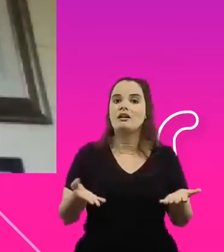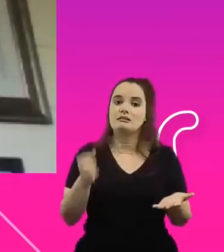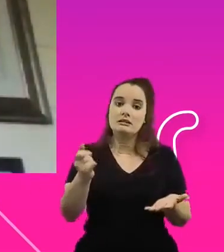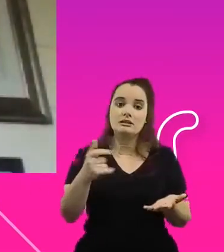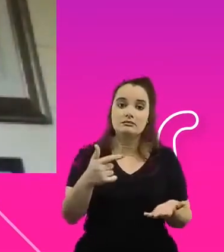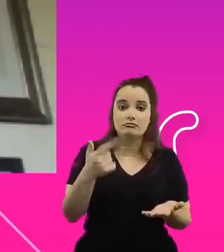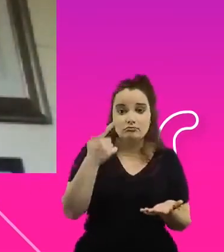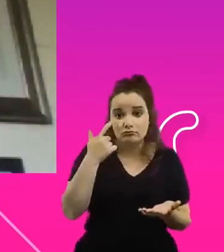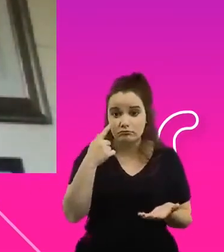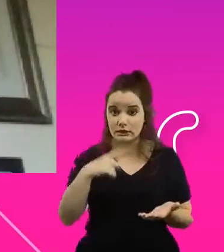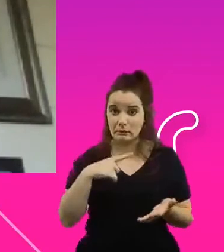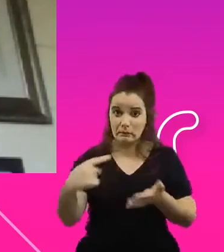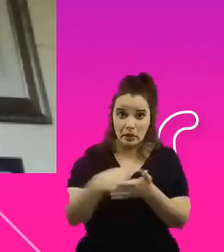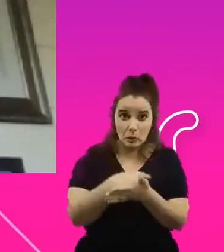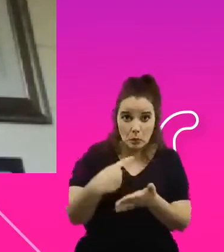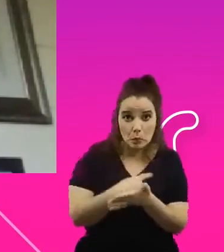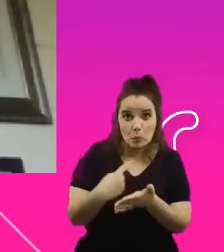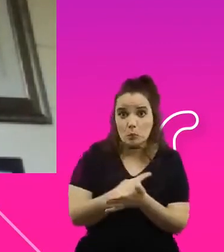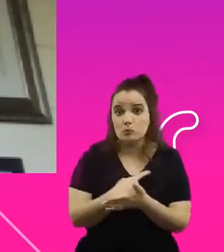a gente conversar.